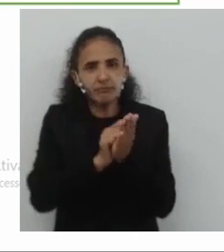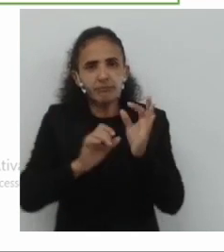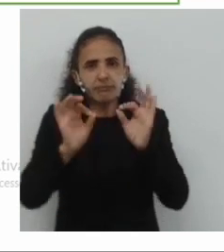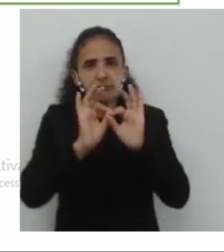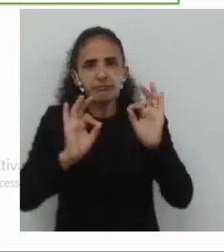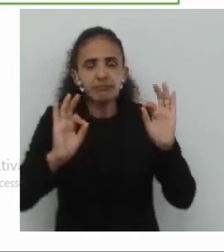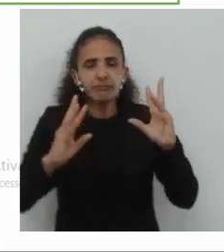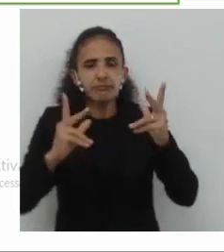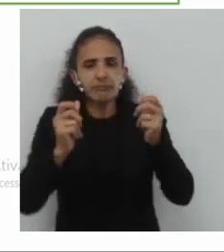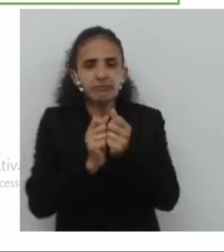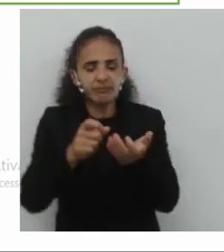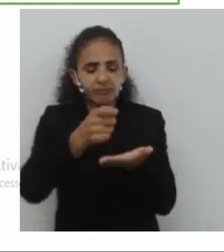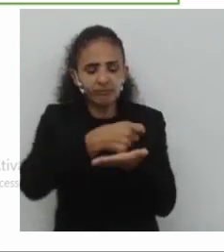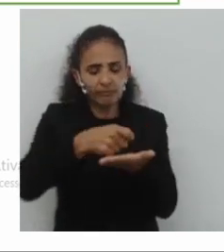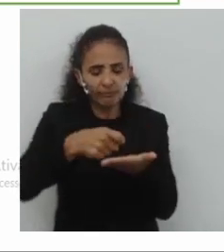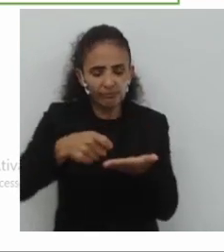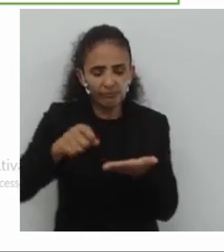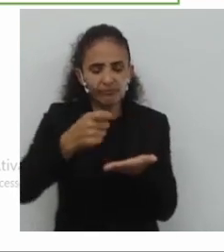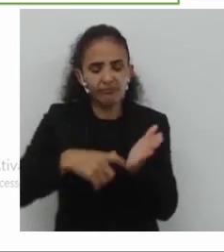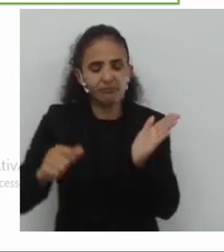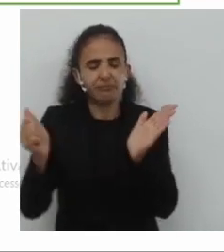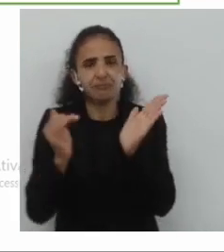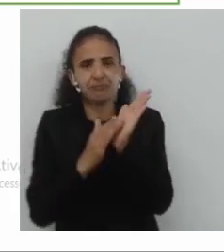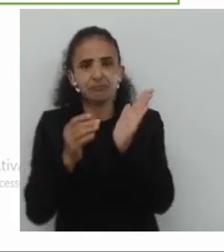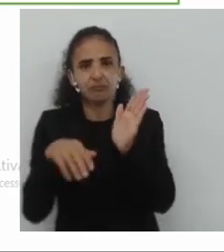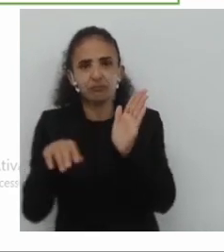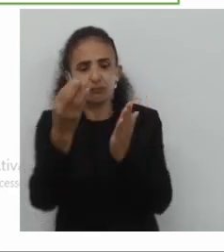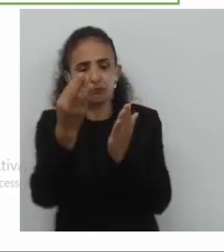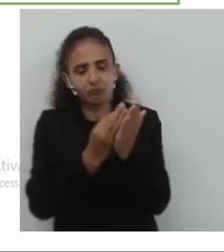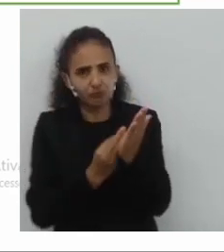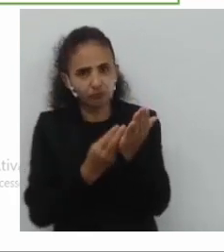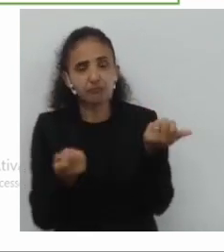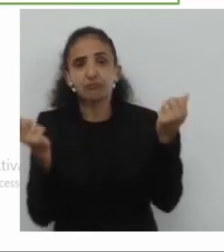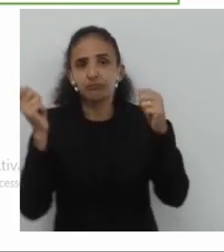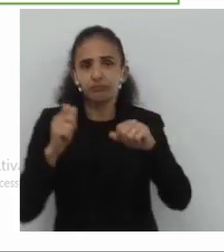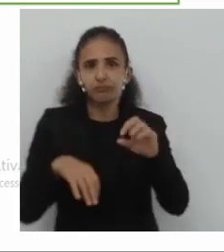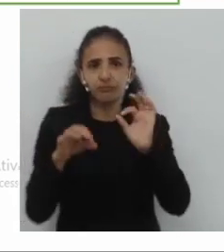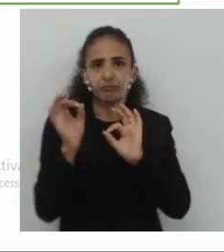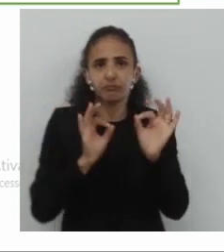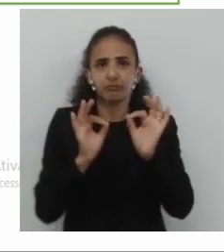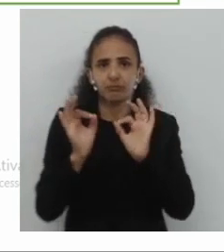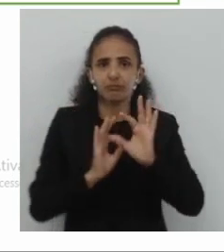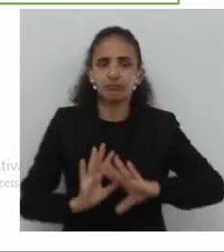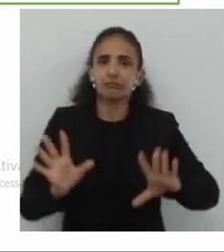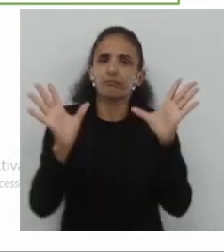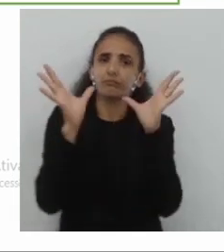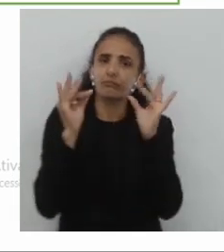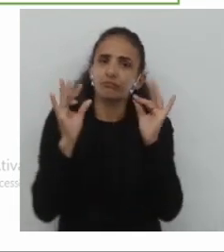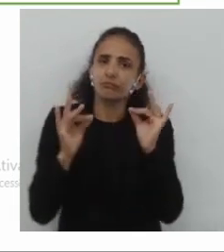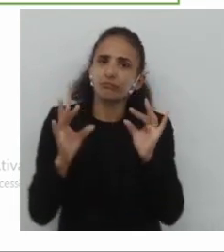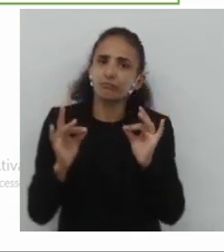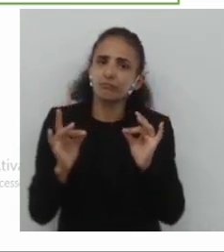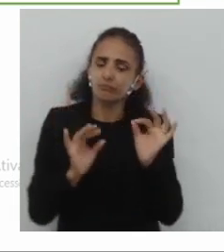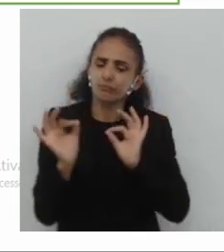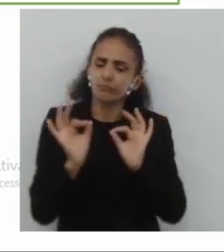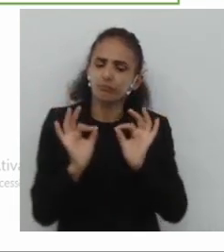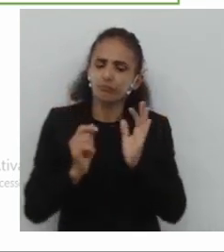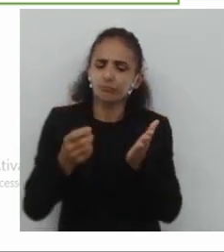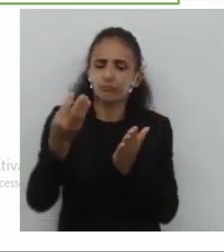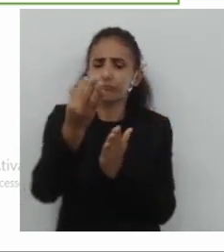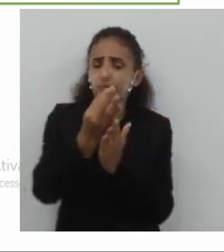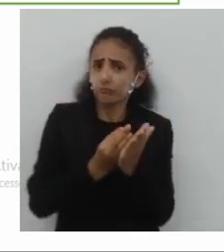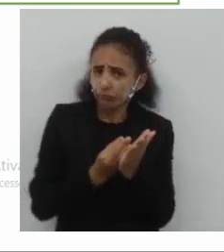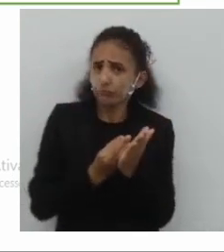ou fichas, as notas são tomadas no próprio texto, possibilitando a realização de uma primeira